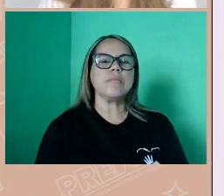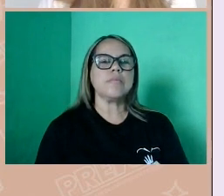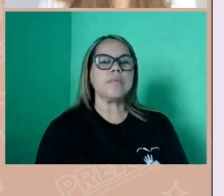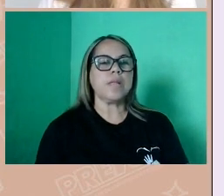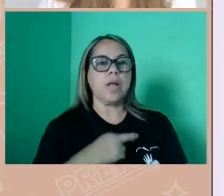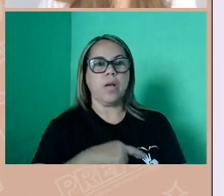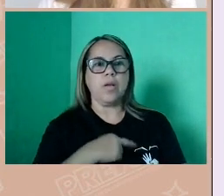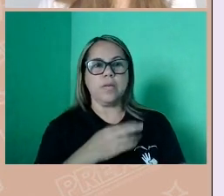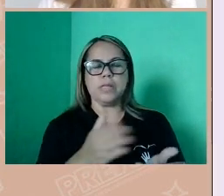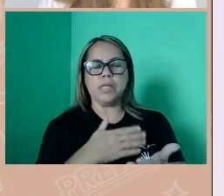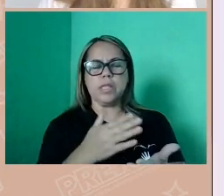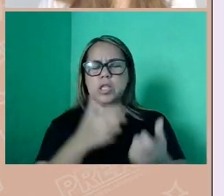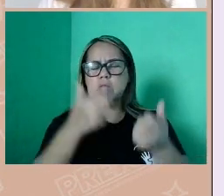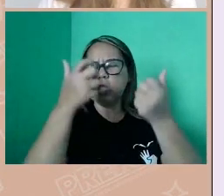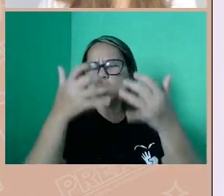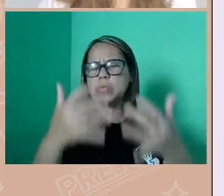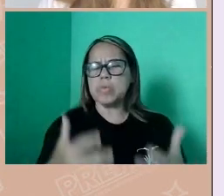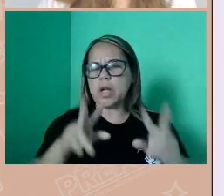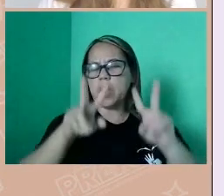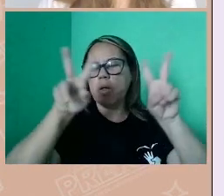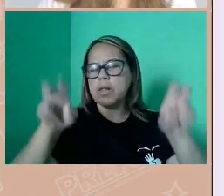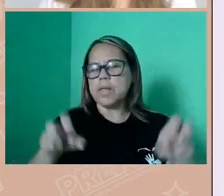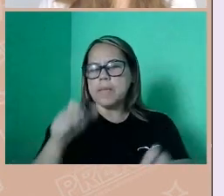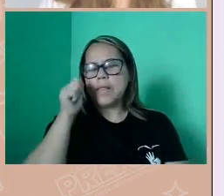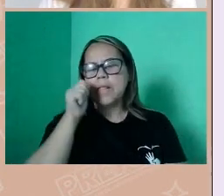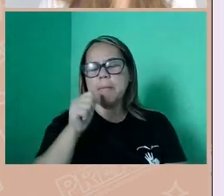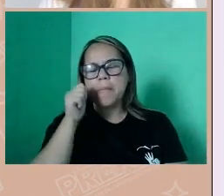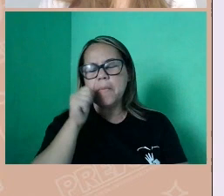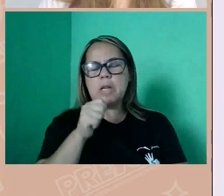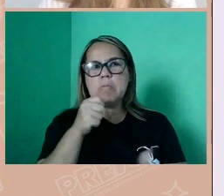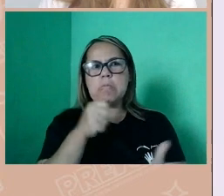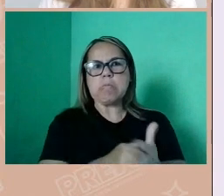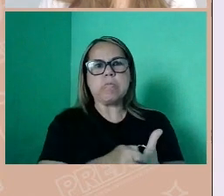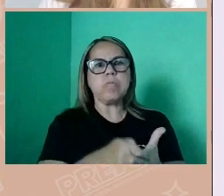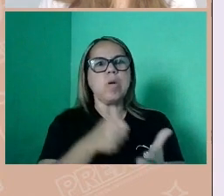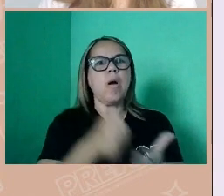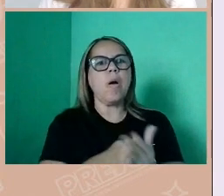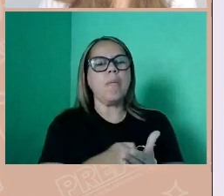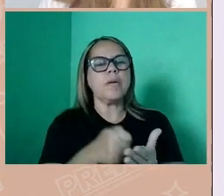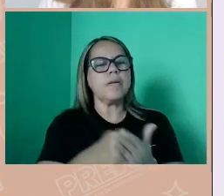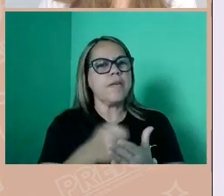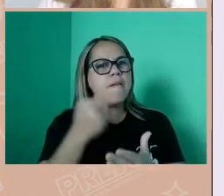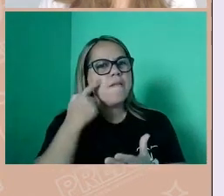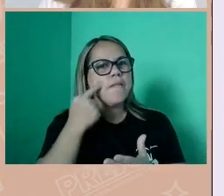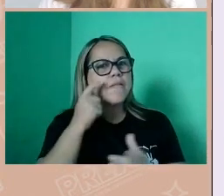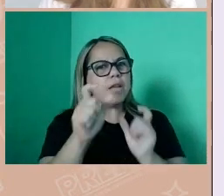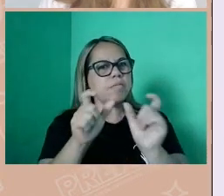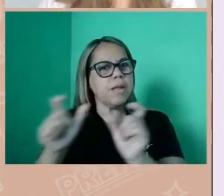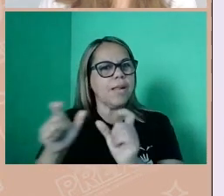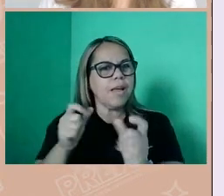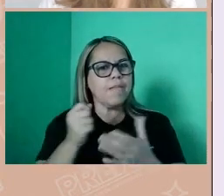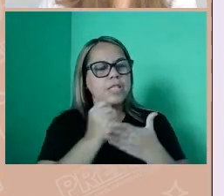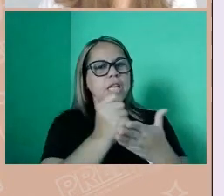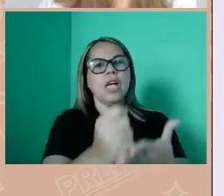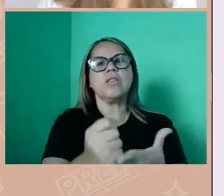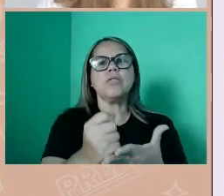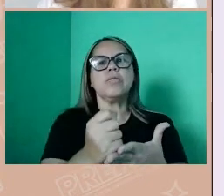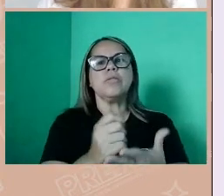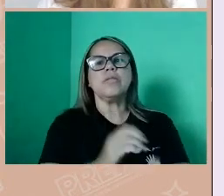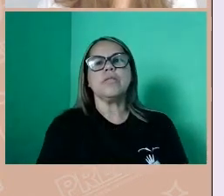mulher subjugada nessa sociedade patriarcal ó veja que os cognatos ajudam patriarchal society